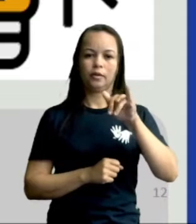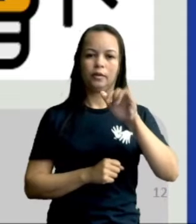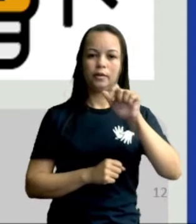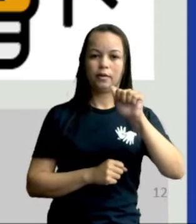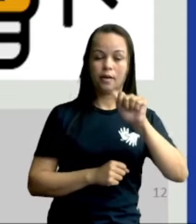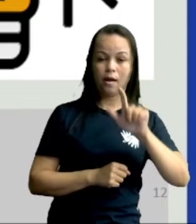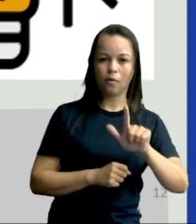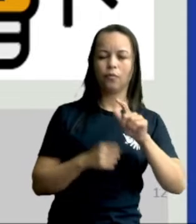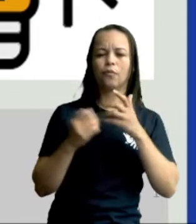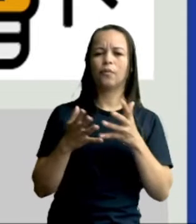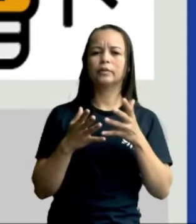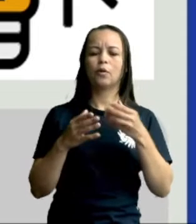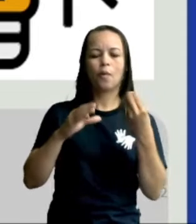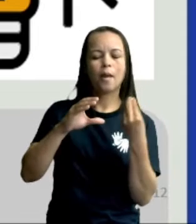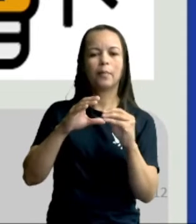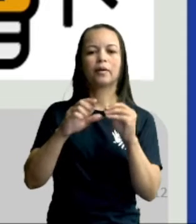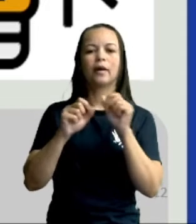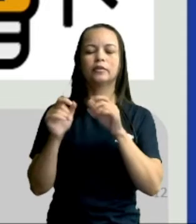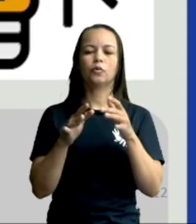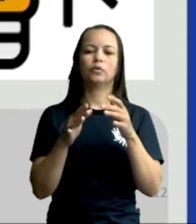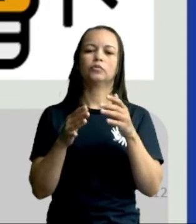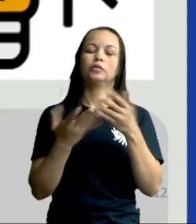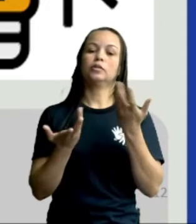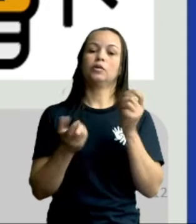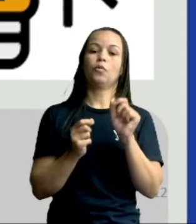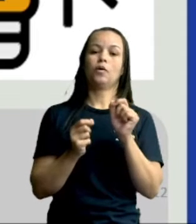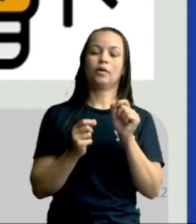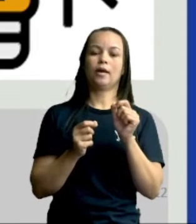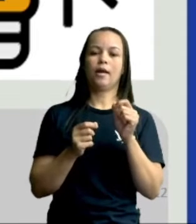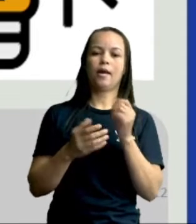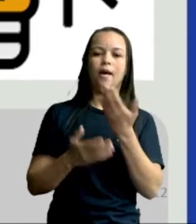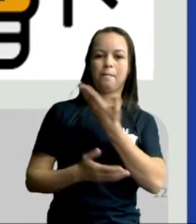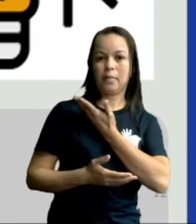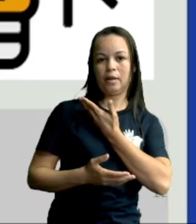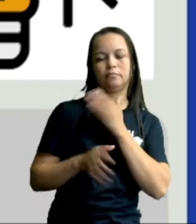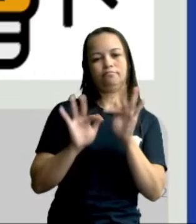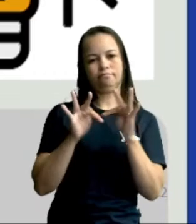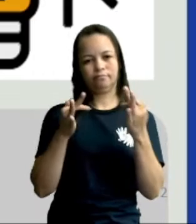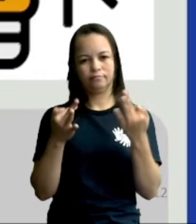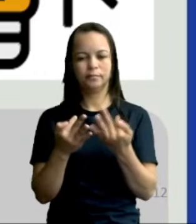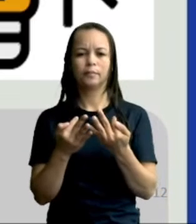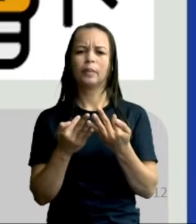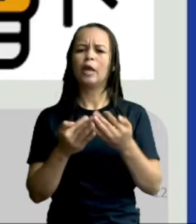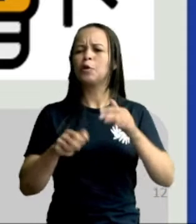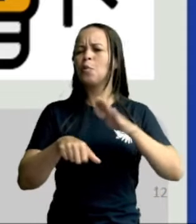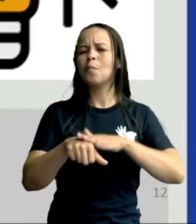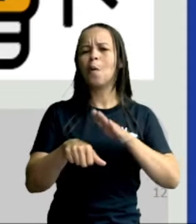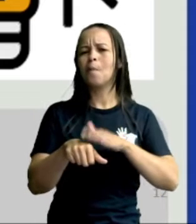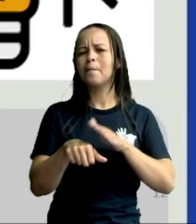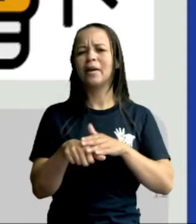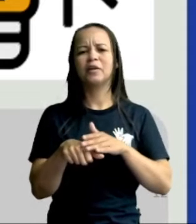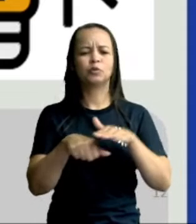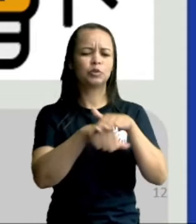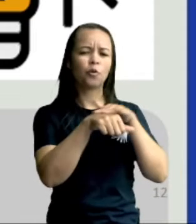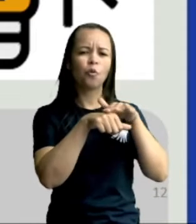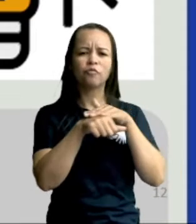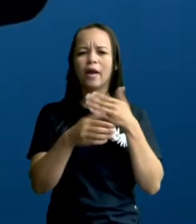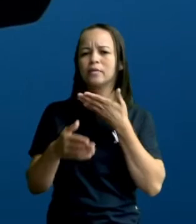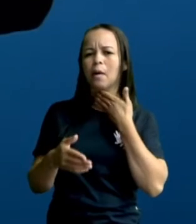os interlocutores são amigos ou familiares e em momentos de descontração. Volta para